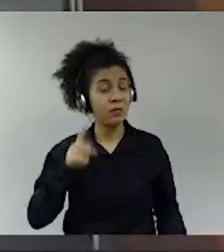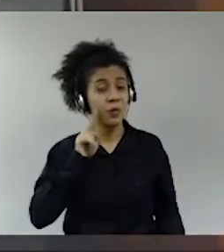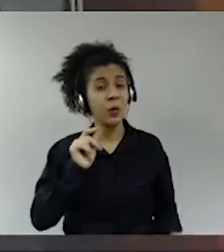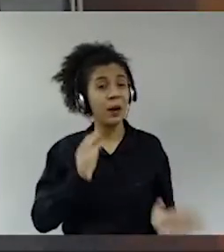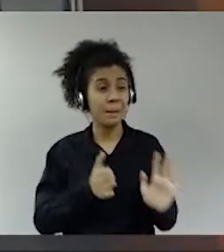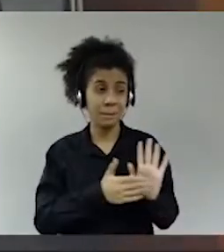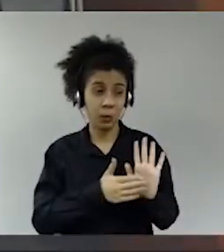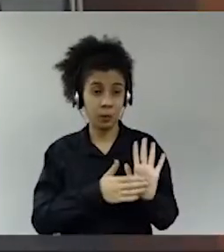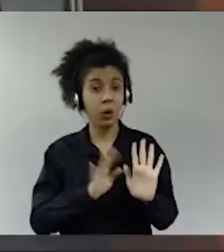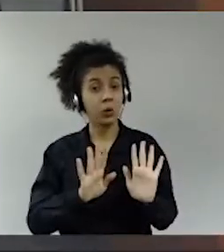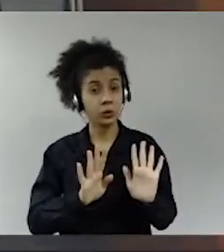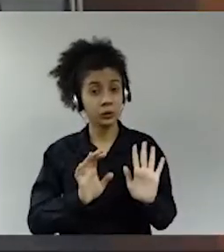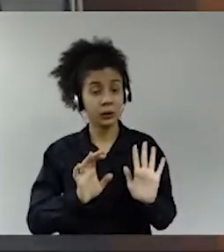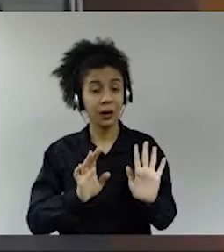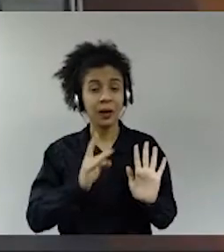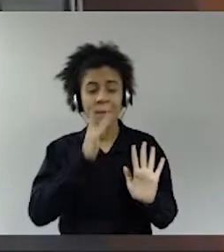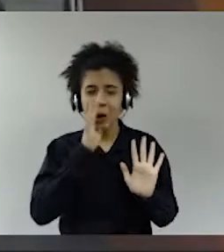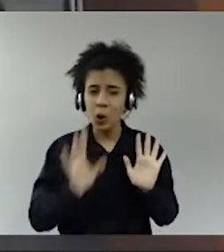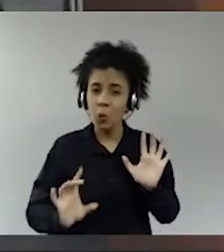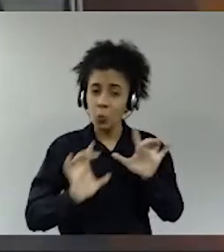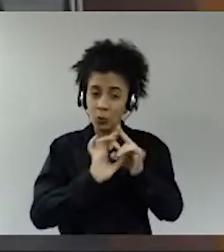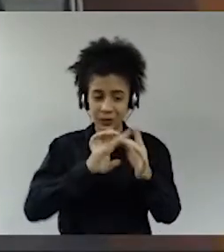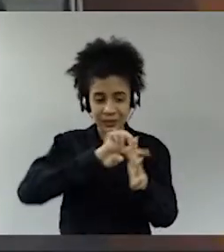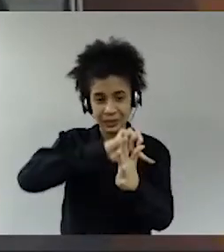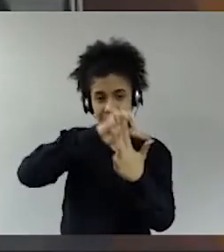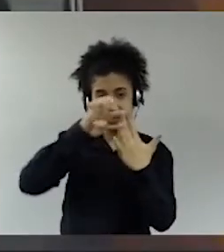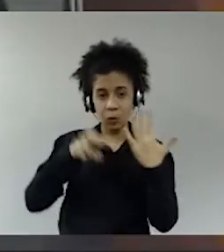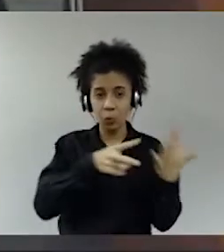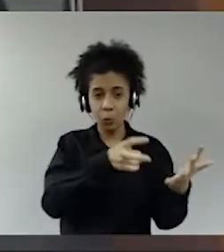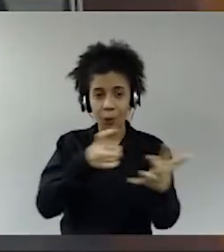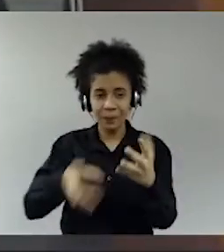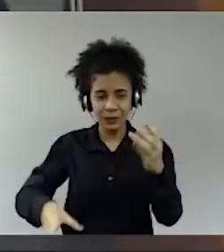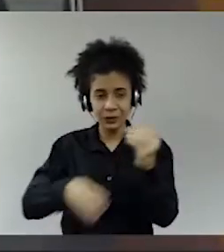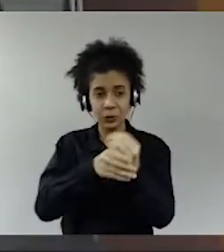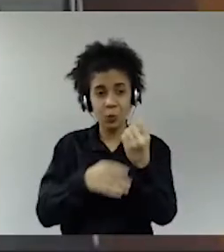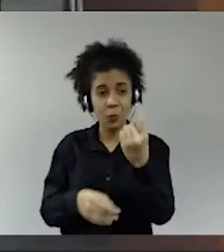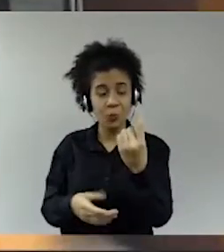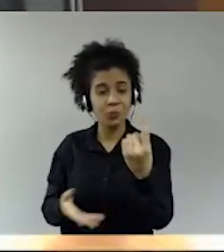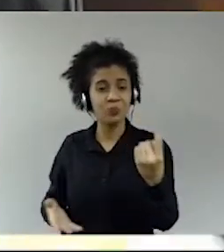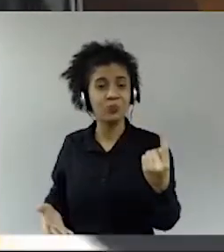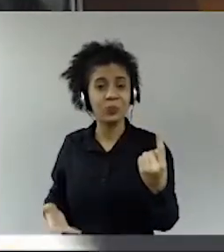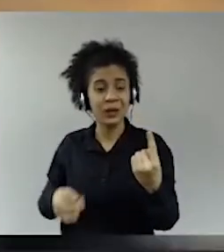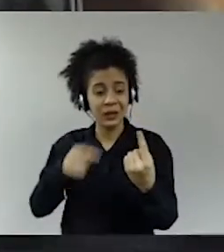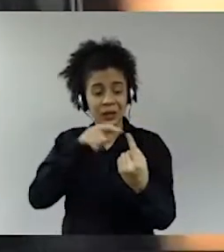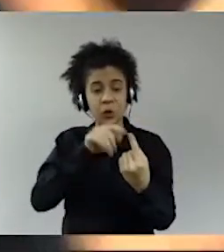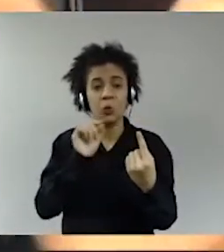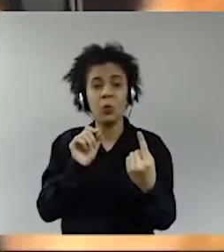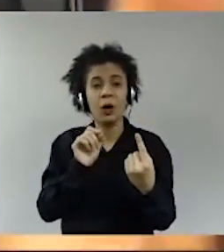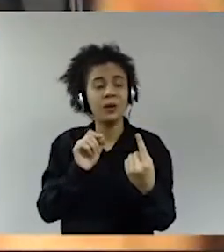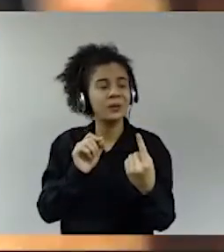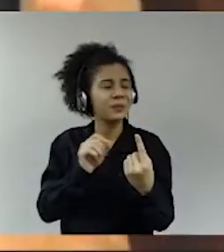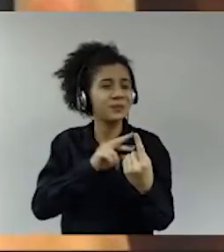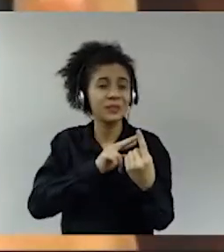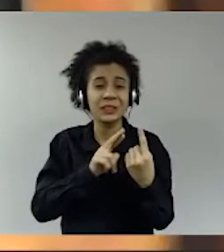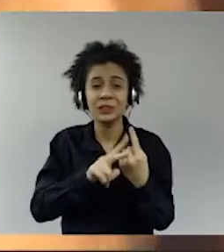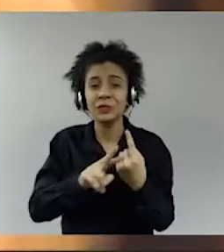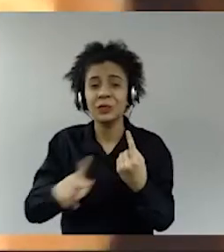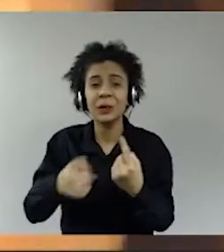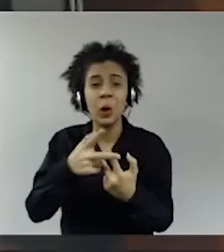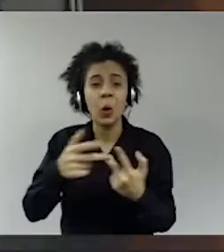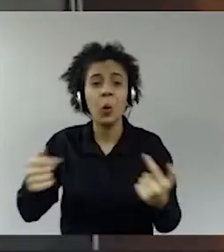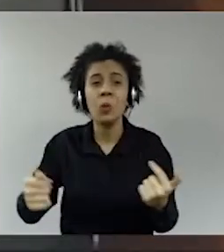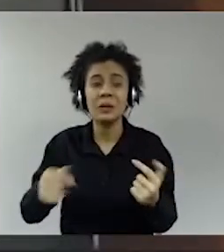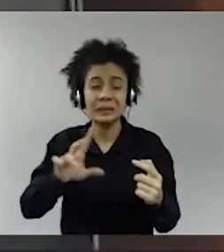apenas aparentemente une 5 em 1, porque esse 1 tem materialidades as mais variadas possíveis,